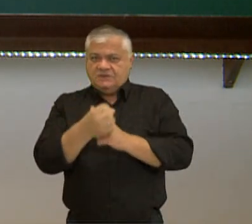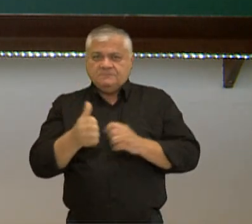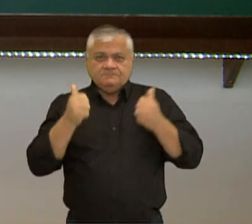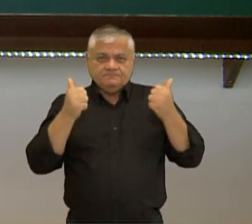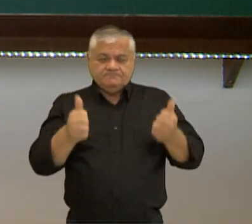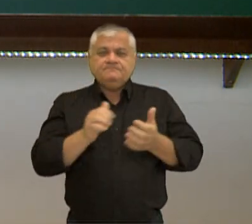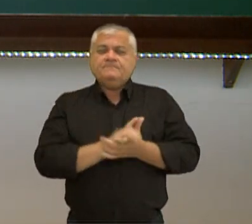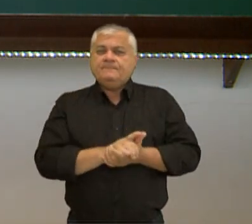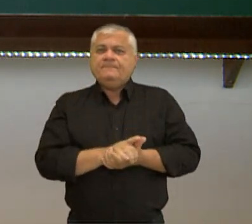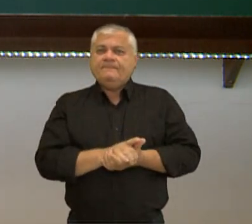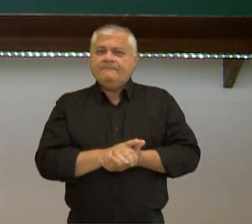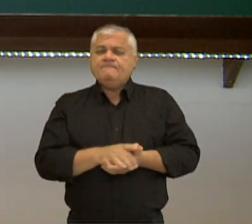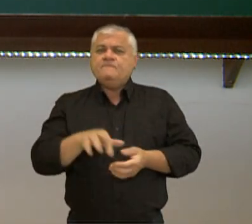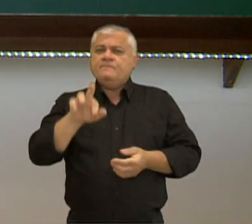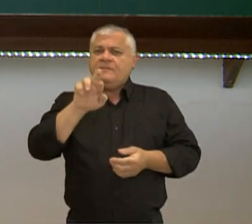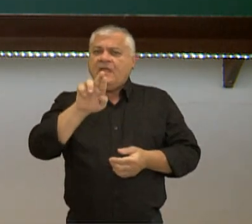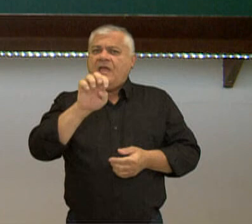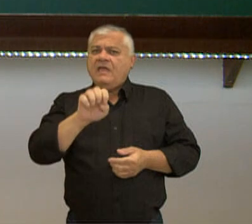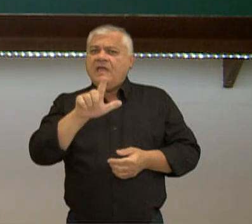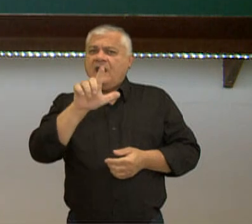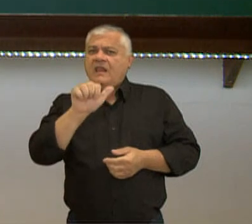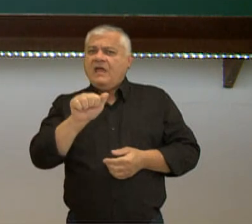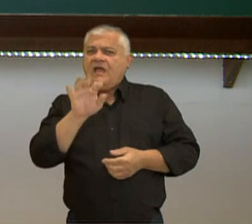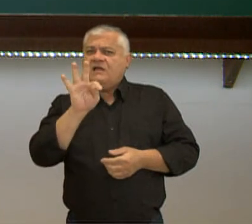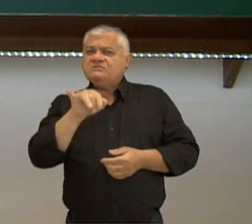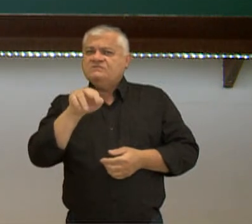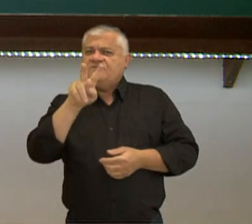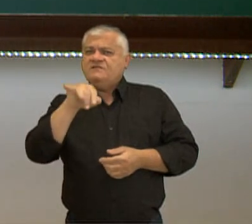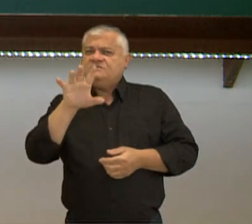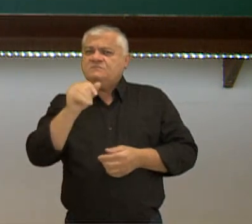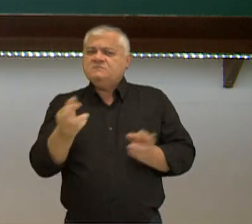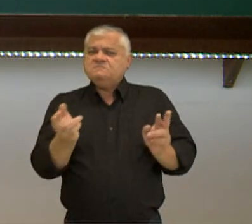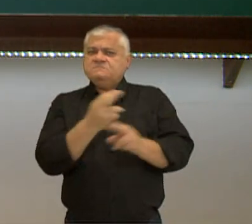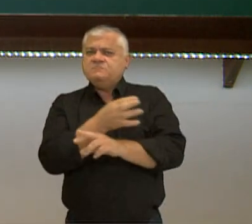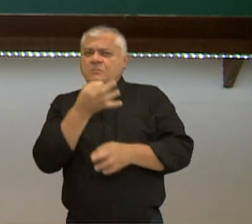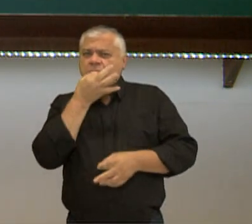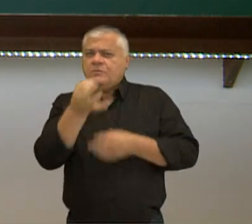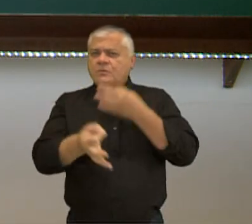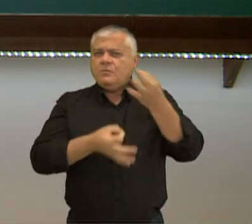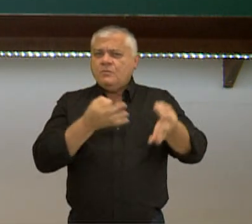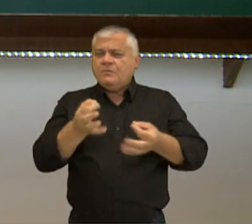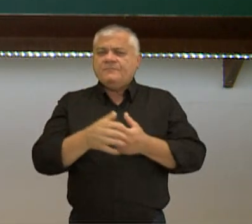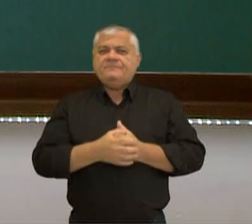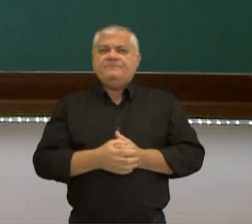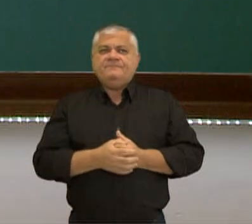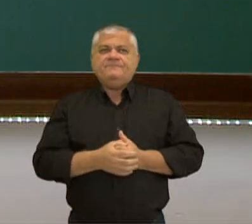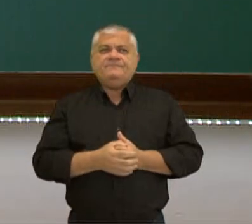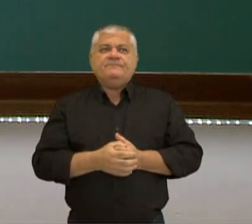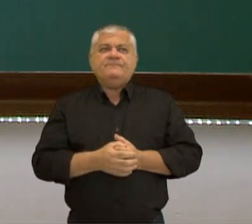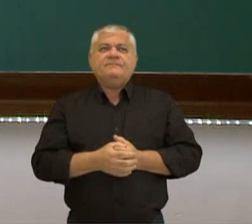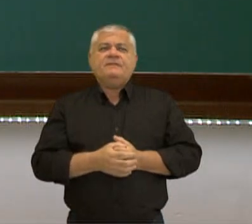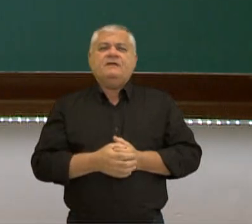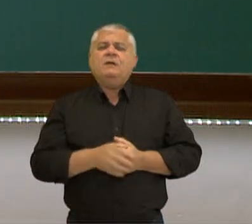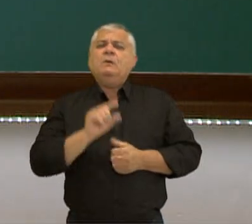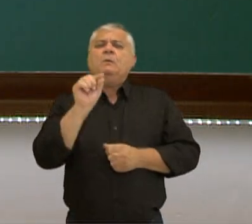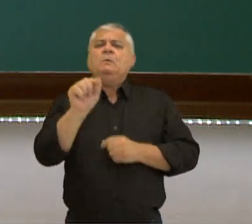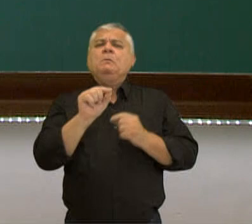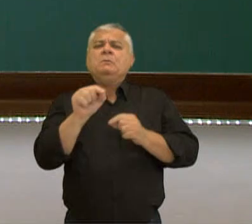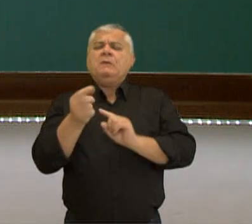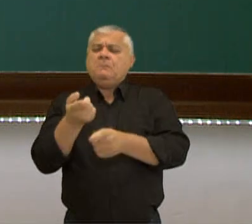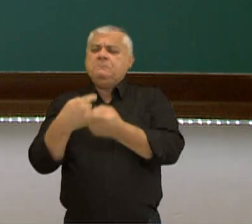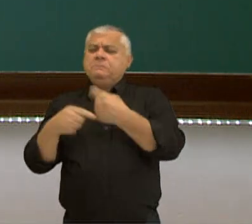Do relativismo, né? Incorporado dentro do relativismo. Maravilha, pessoal? Vamos lá? O que é a